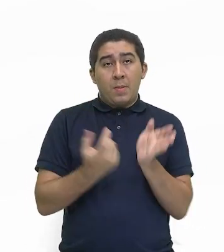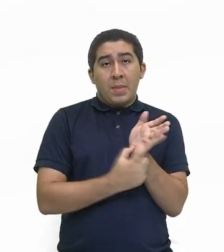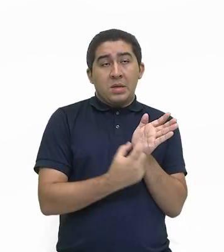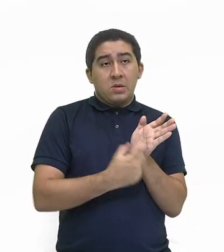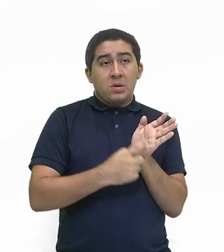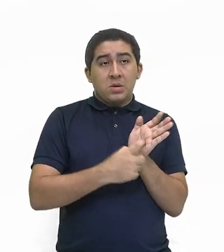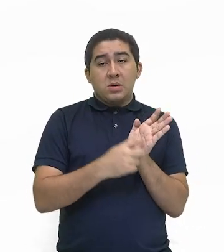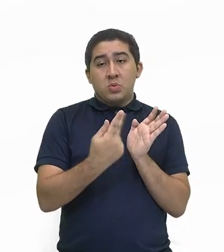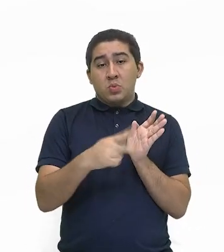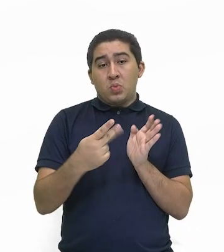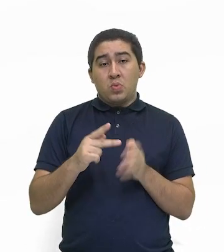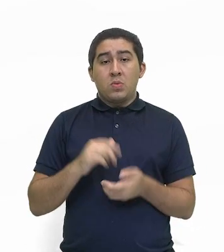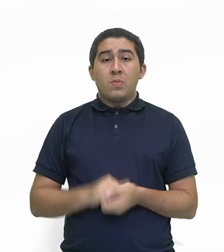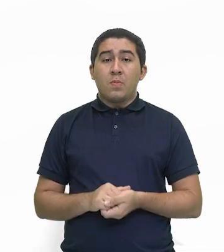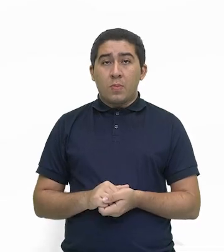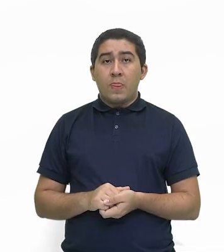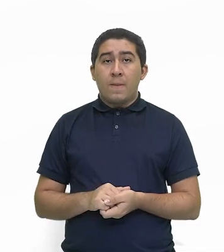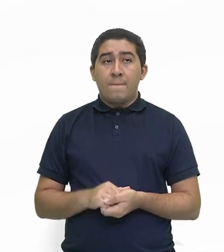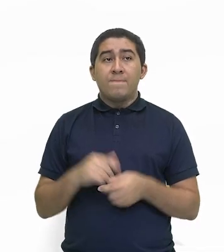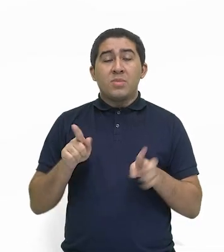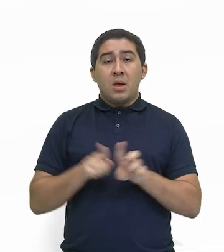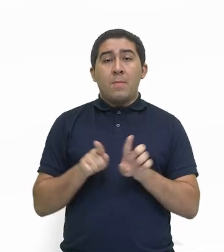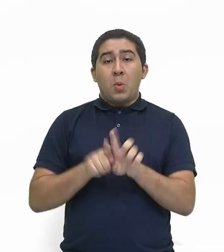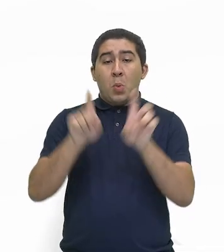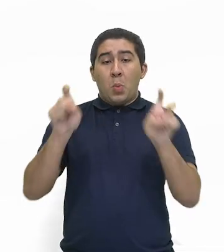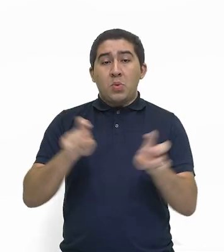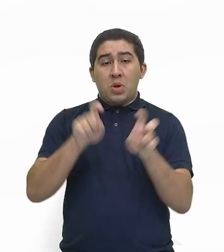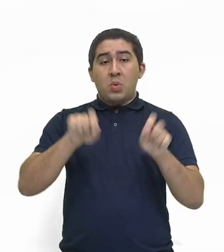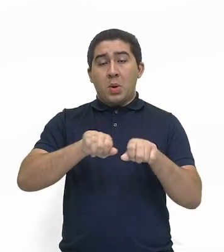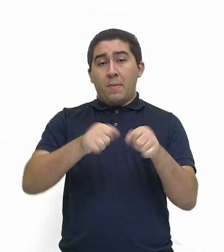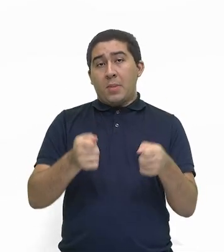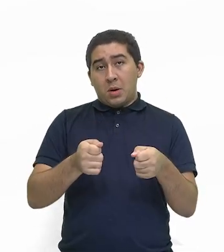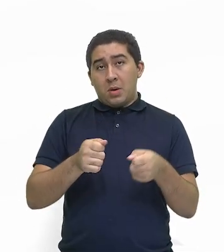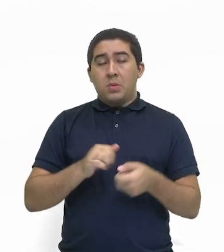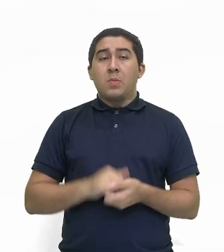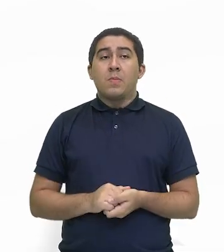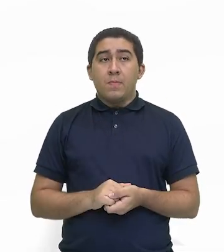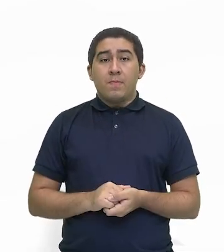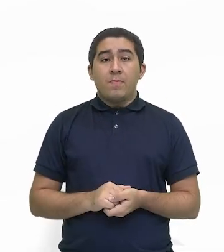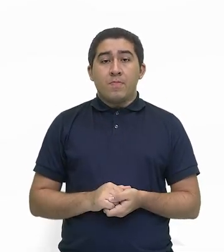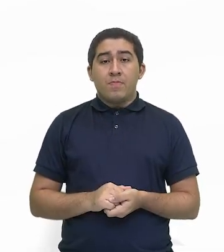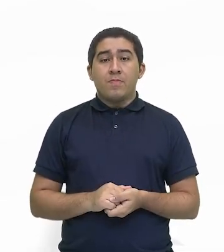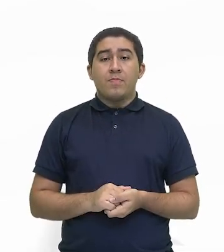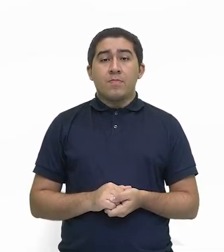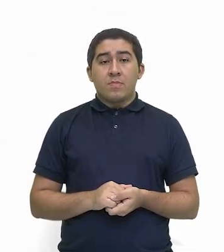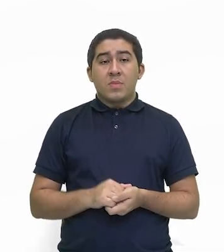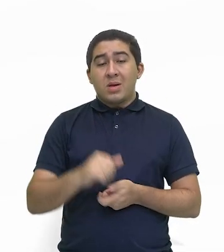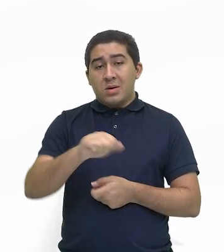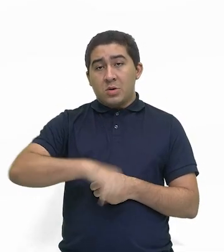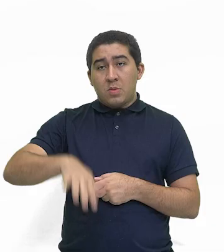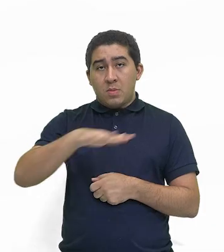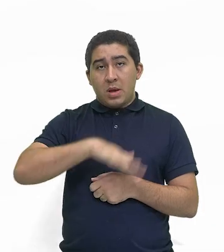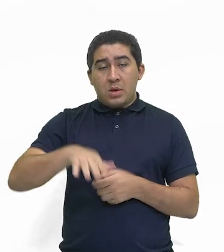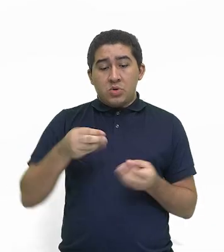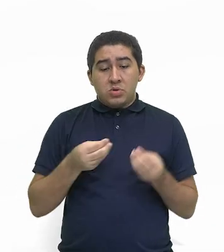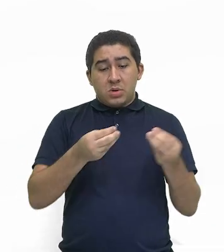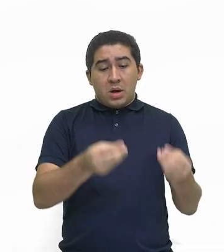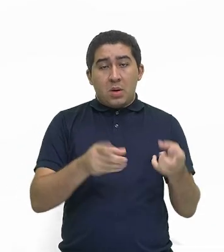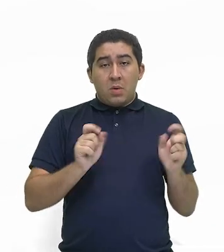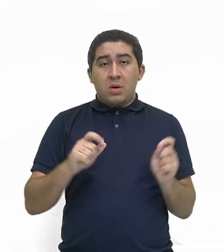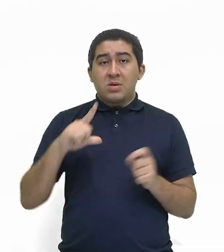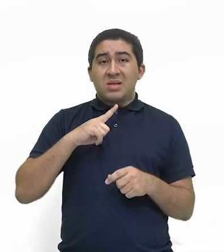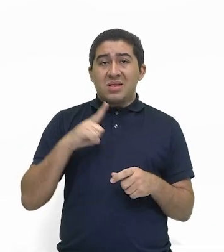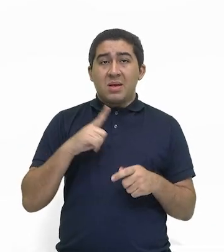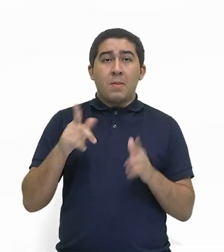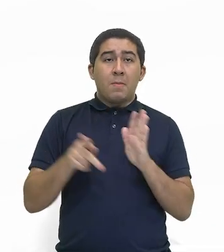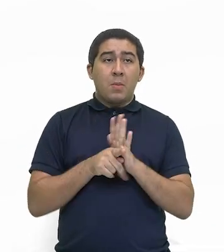teu celular, um computador quebrado, tá? São pontos de entregas que existem